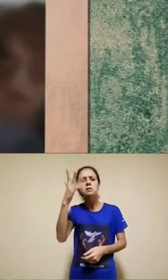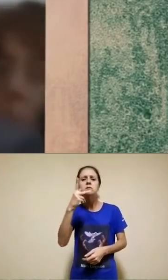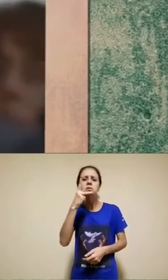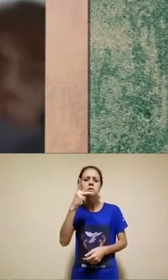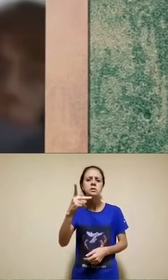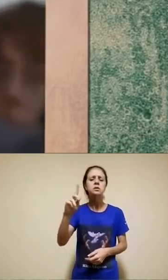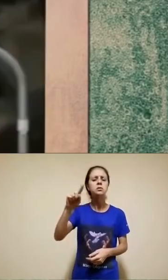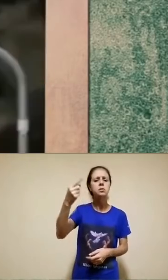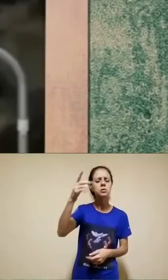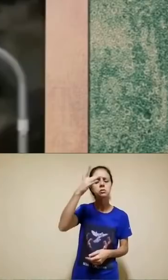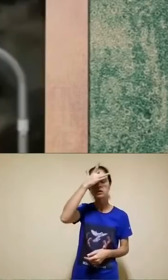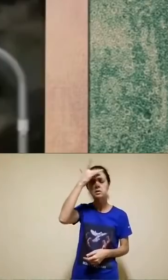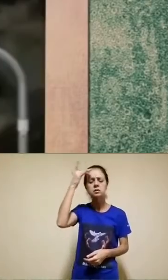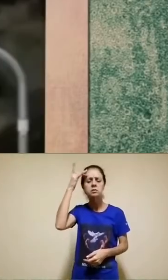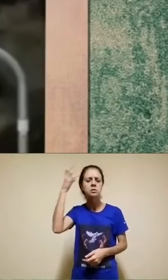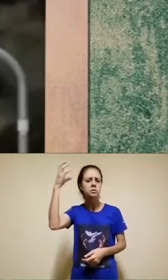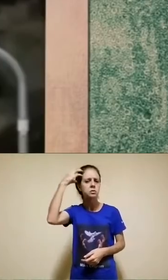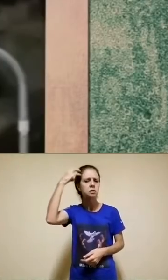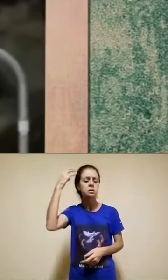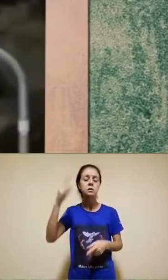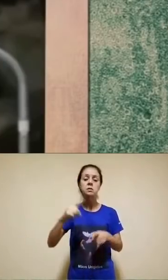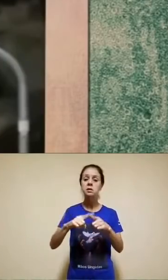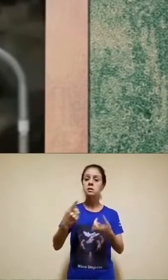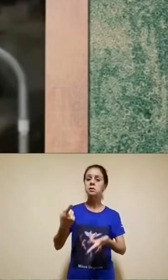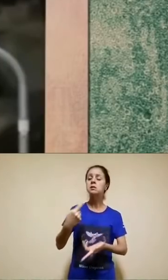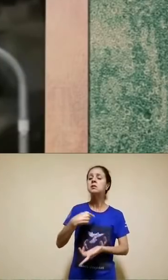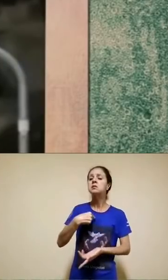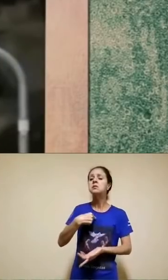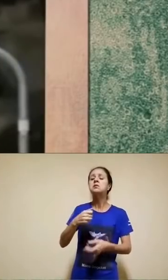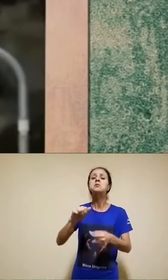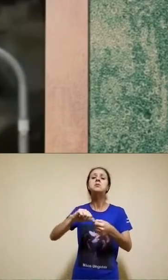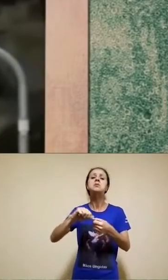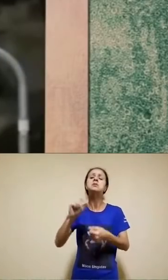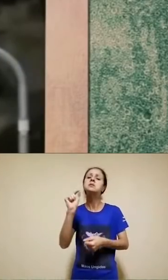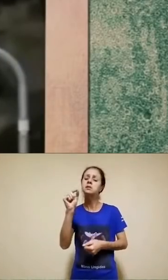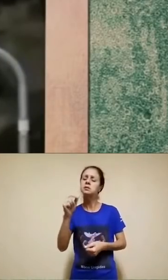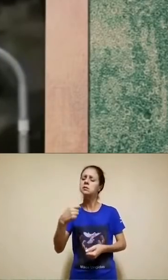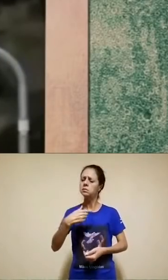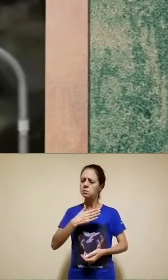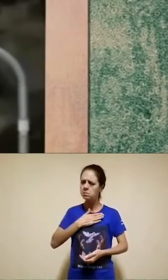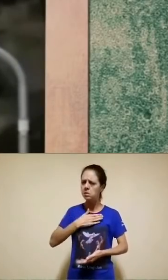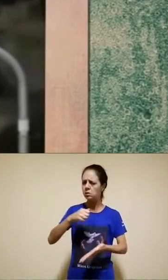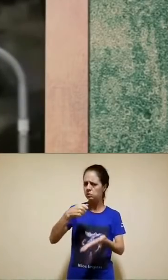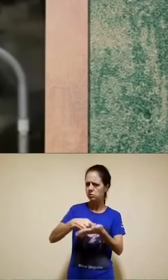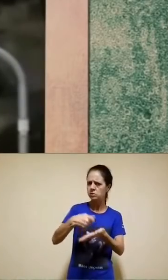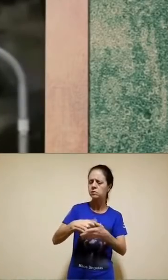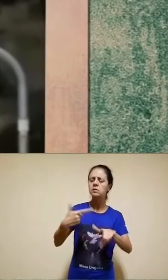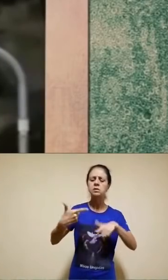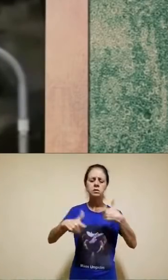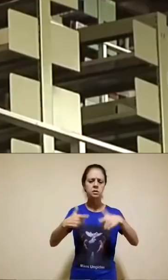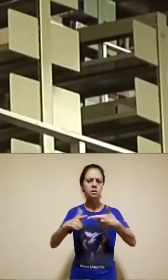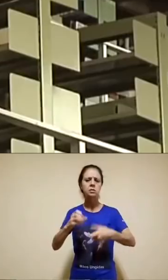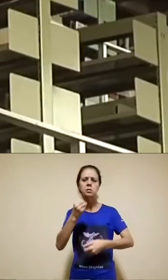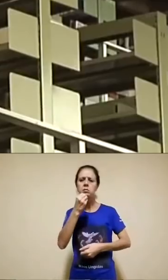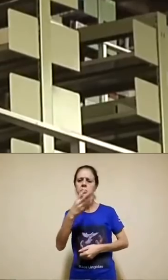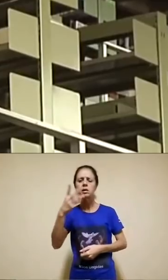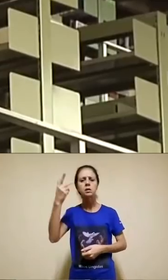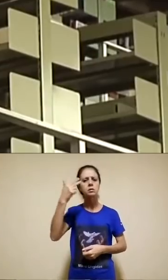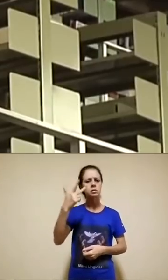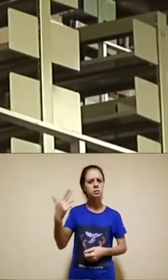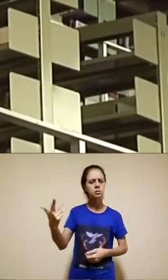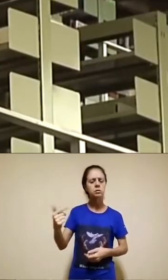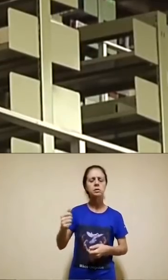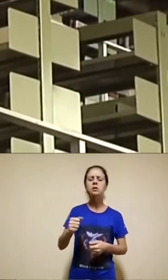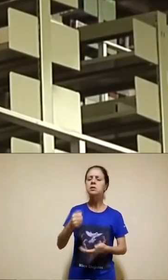no? Ma è un dovere. Lavorare per il bene comune é um dever de um cristiano. O programa